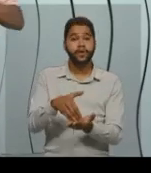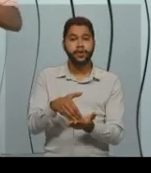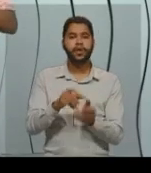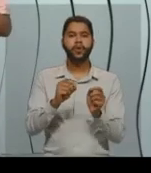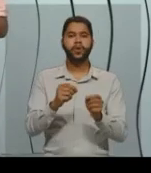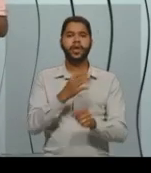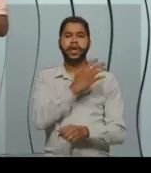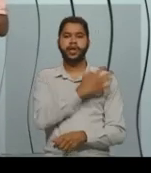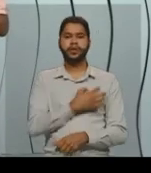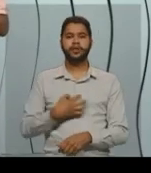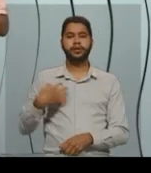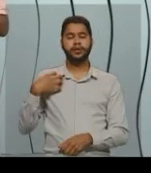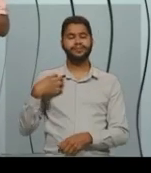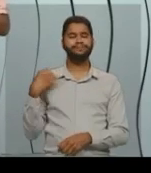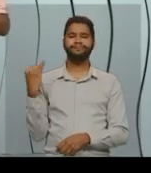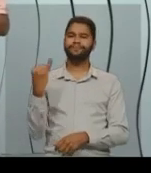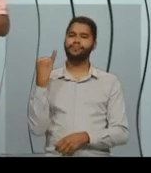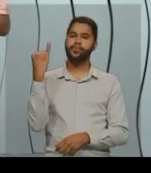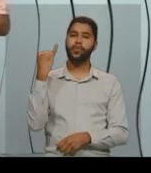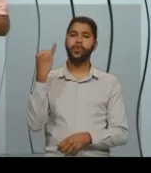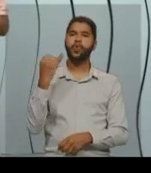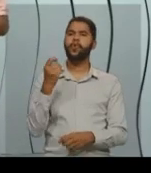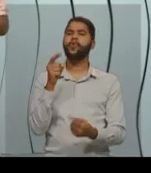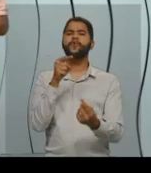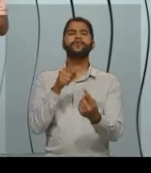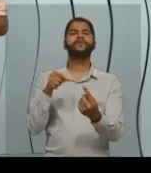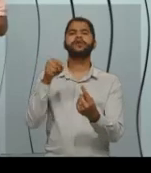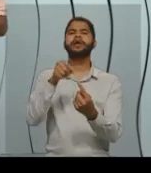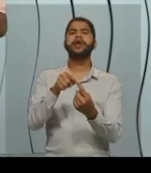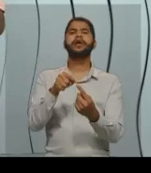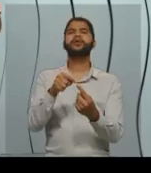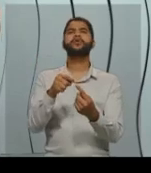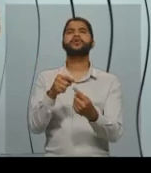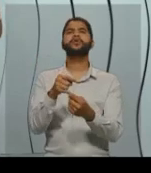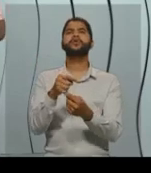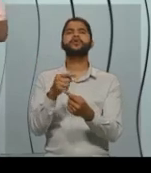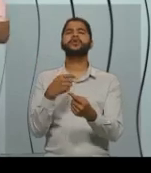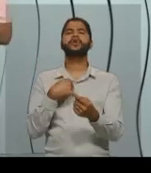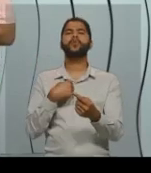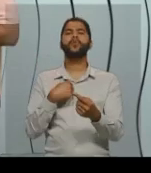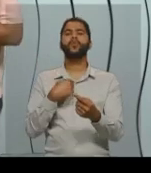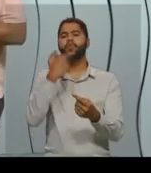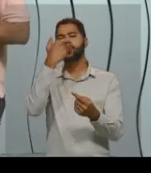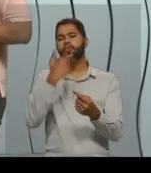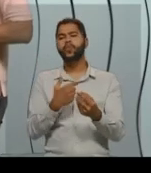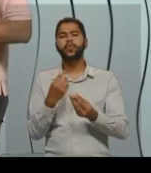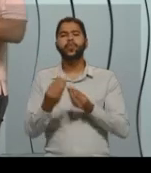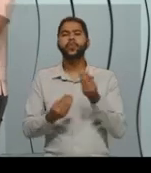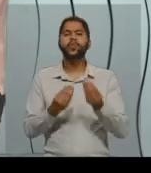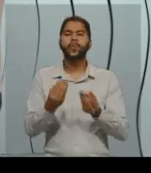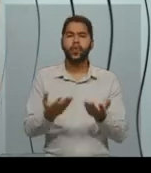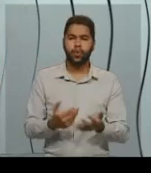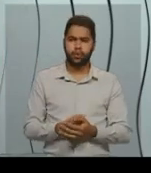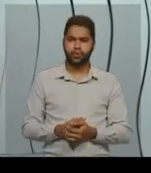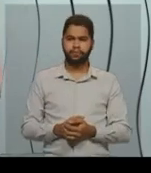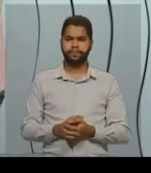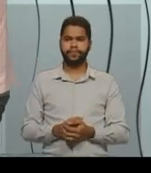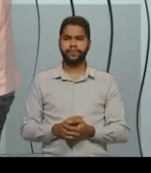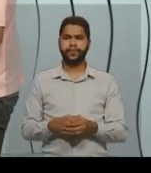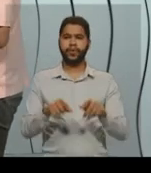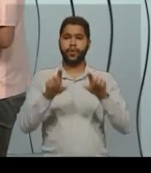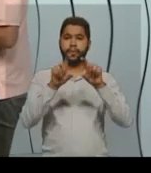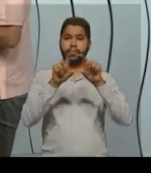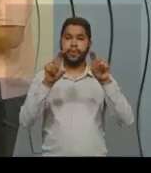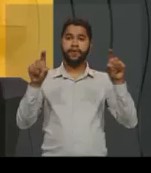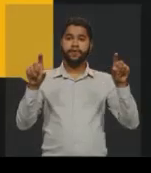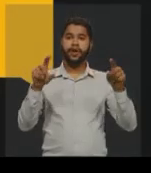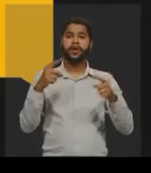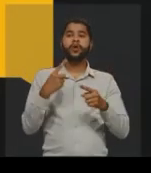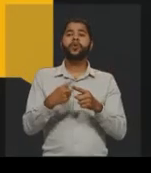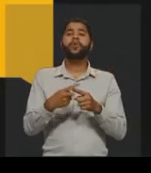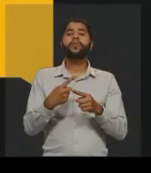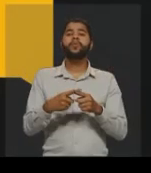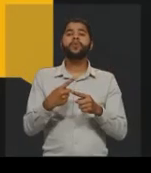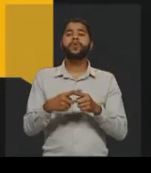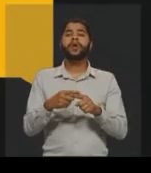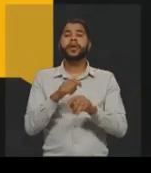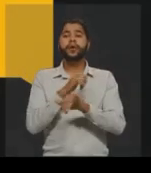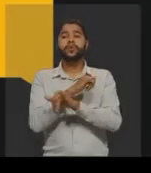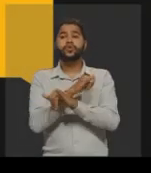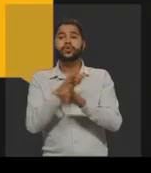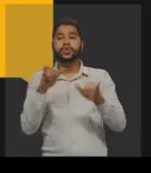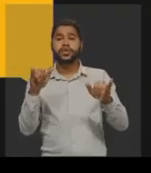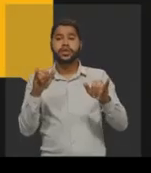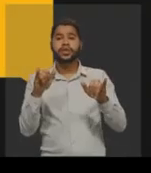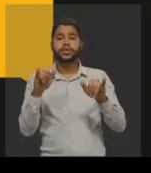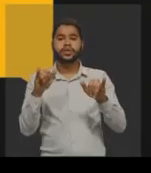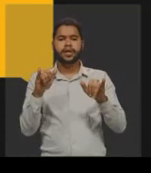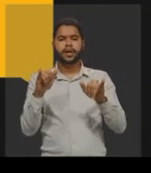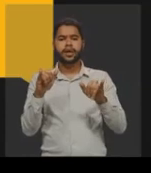é a finalidade pela qual eu faço alguma coisa. Muito bem. Uma frase de Aristóteles, porque só os que dizem as causas